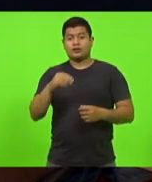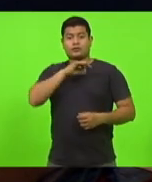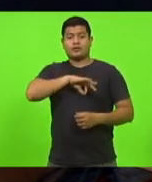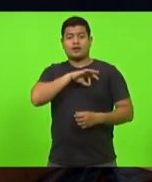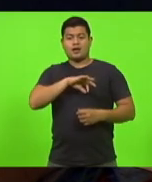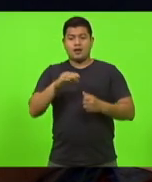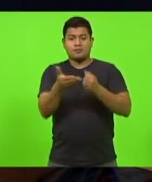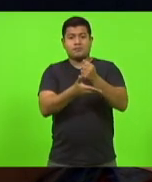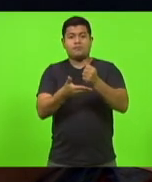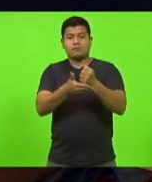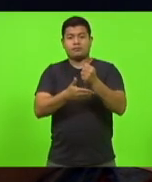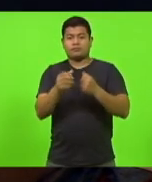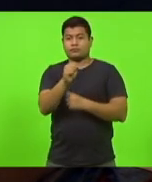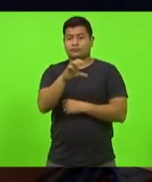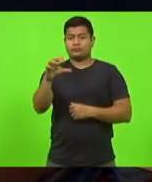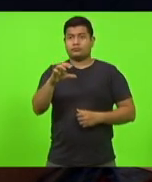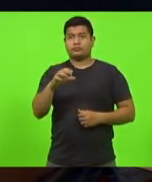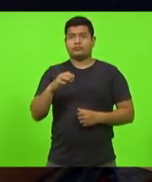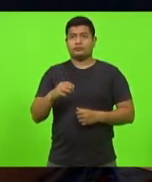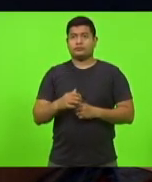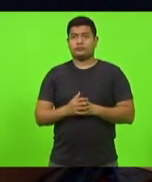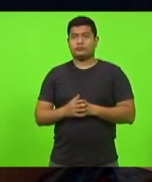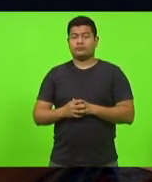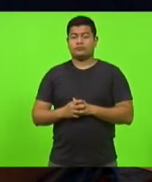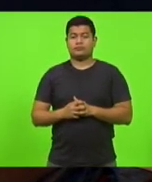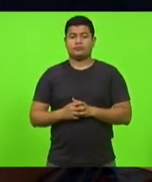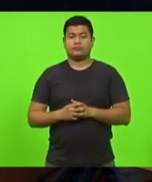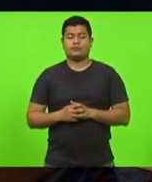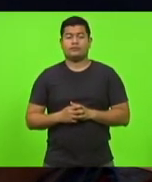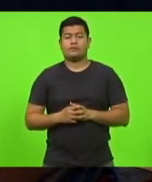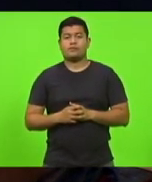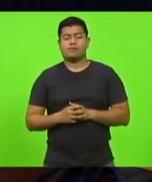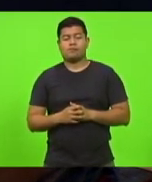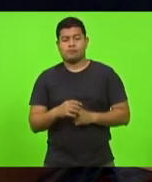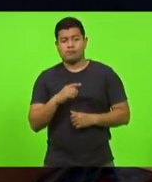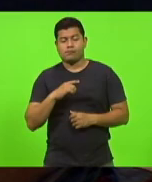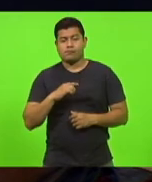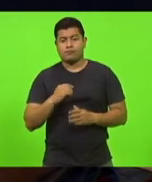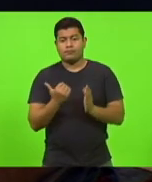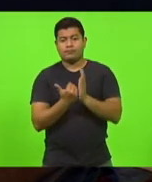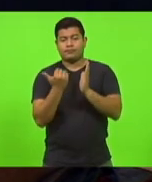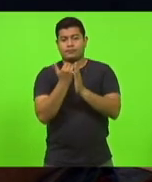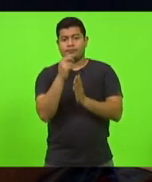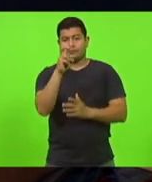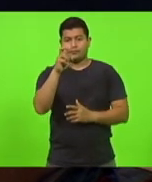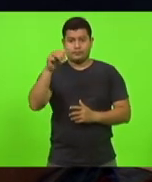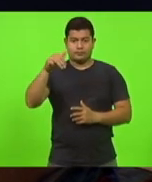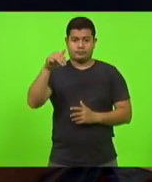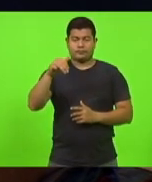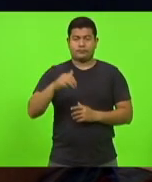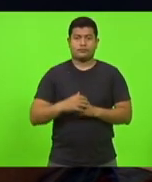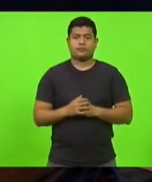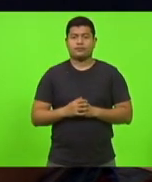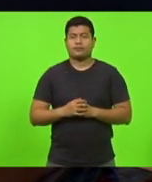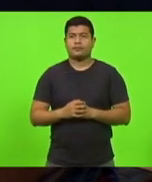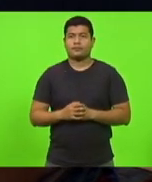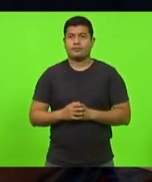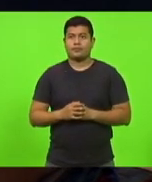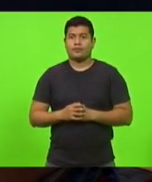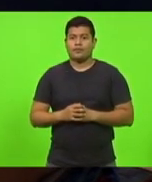Catarina. Olha o concurso... Vossa Excelência tem o tempo regimental, deputado. O